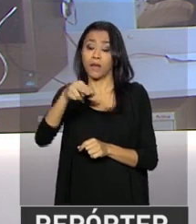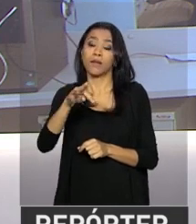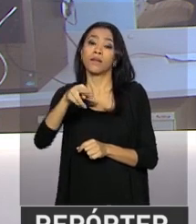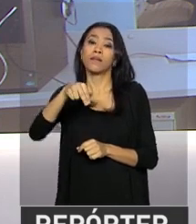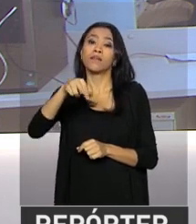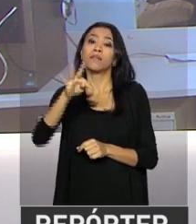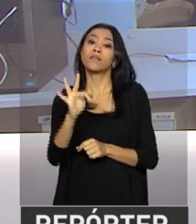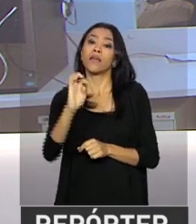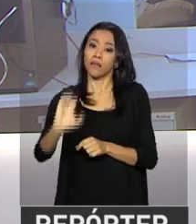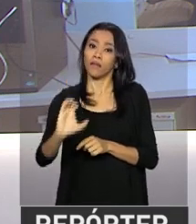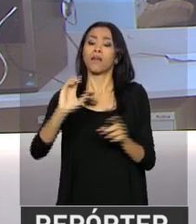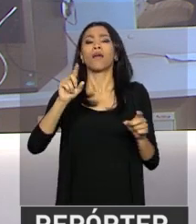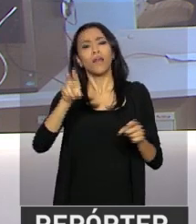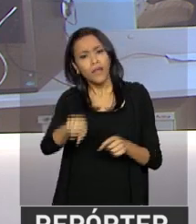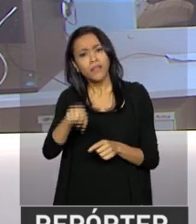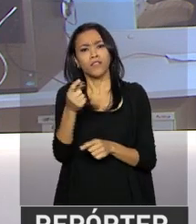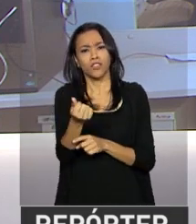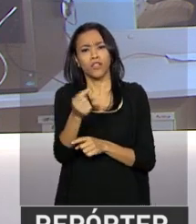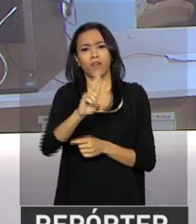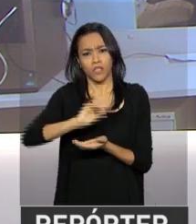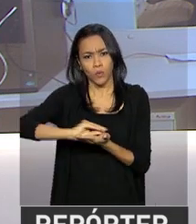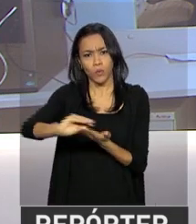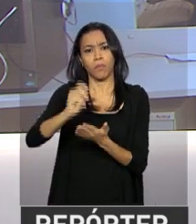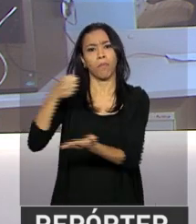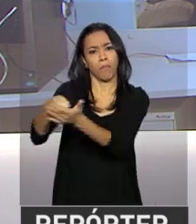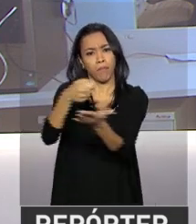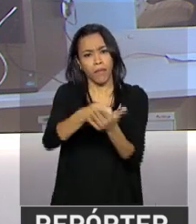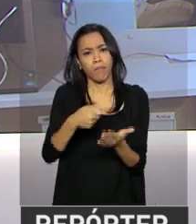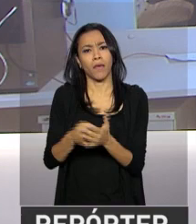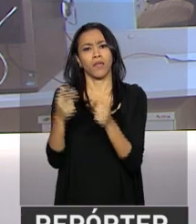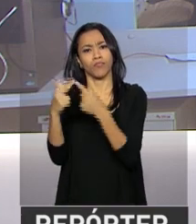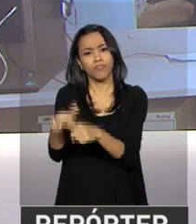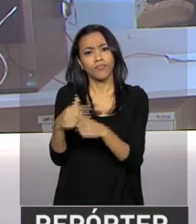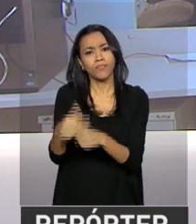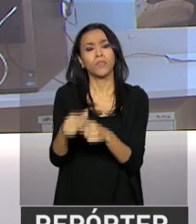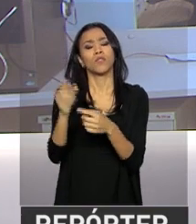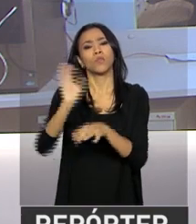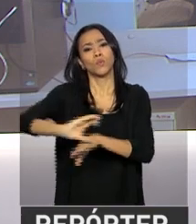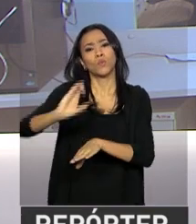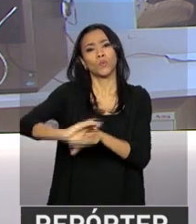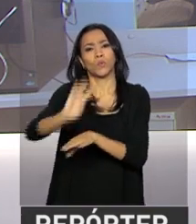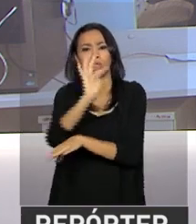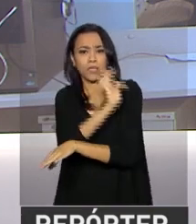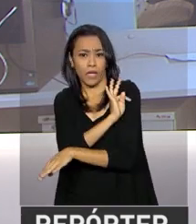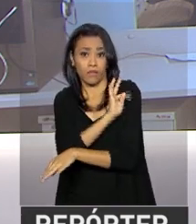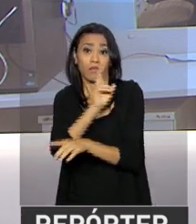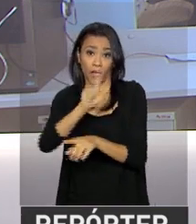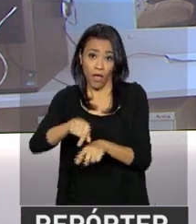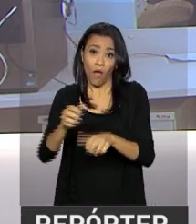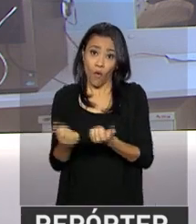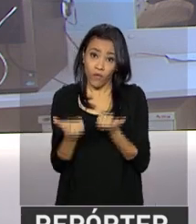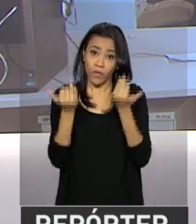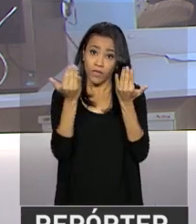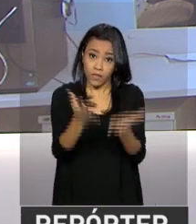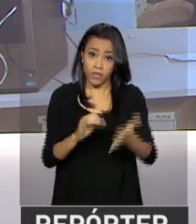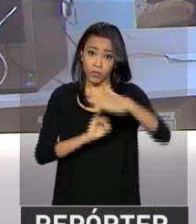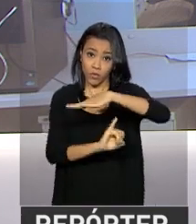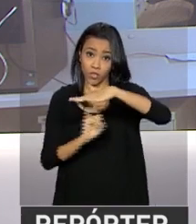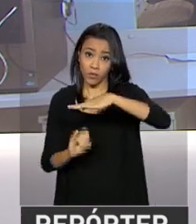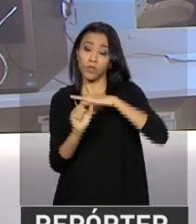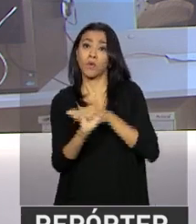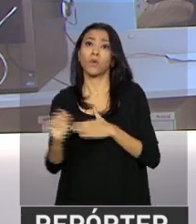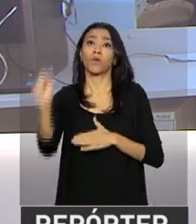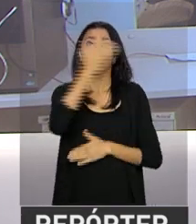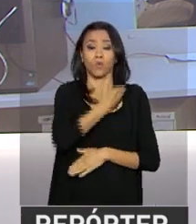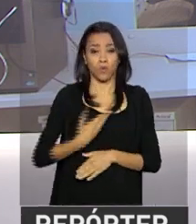Os recursos também vão ser usados para pagar despesas de manutenção dos cursos técnicos que são oferecidos por instituições públicas